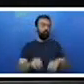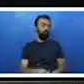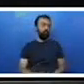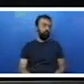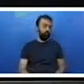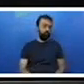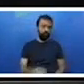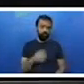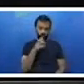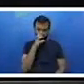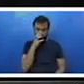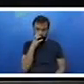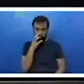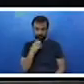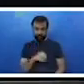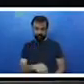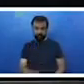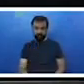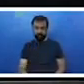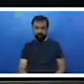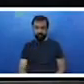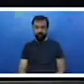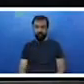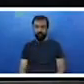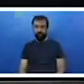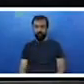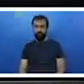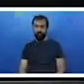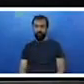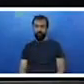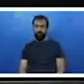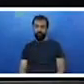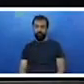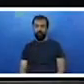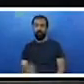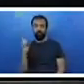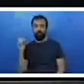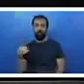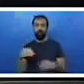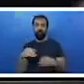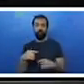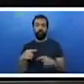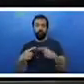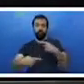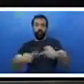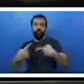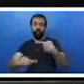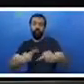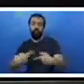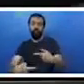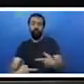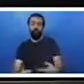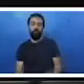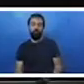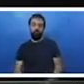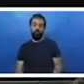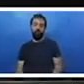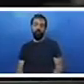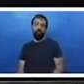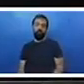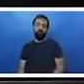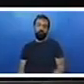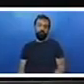nos movimentos de parkour. Aqui o rolamento, né? Ele utilizando o rolamento tanto no início do